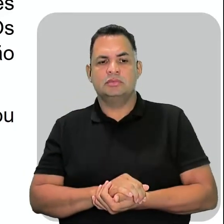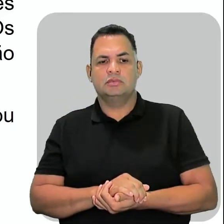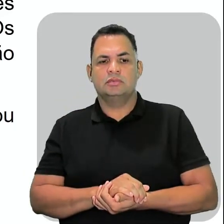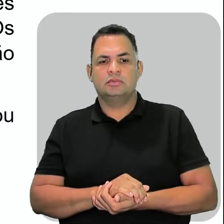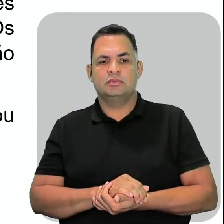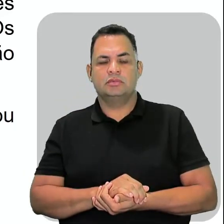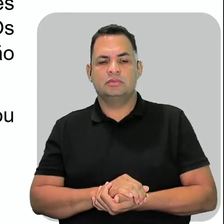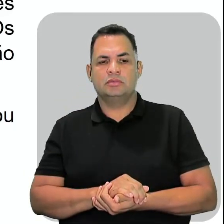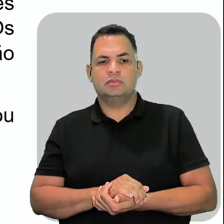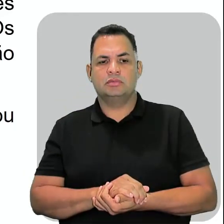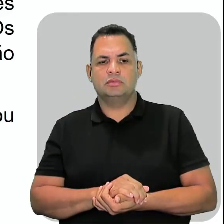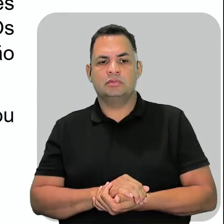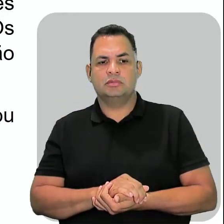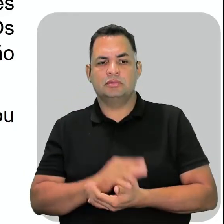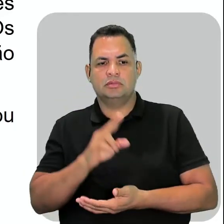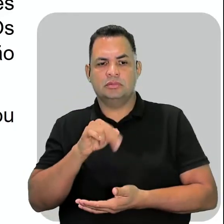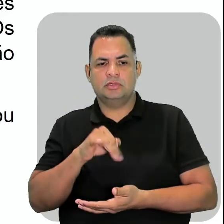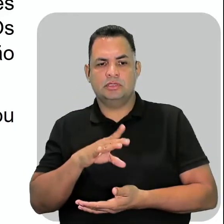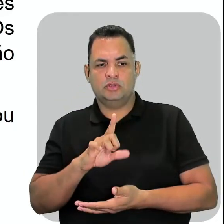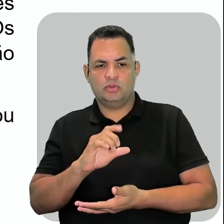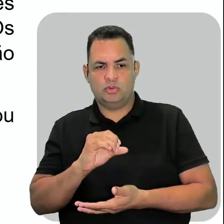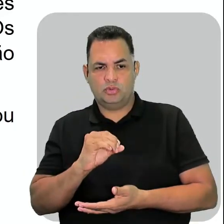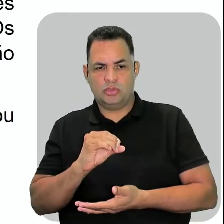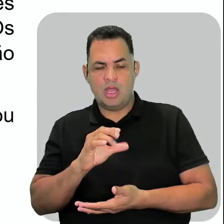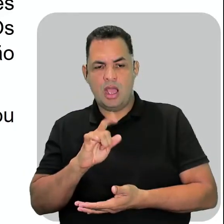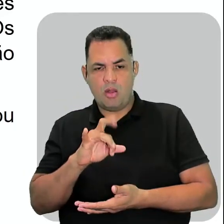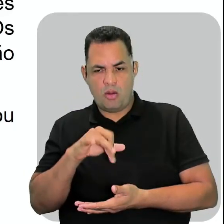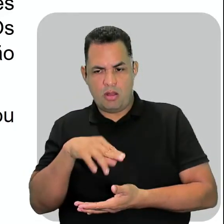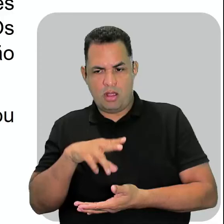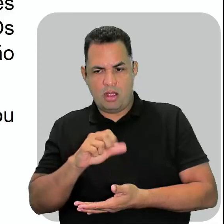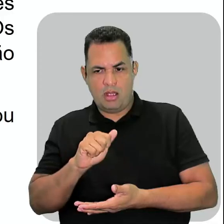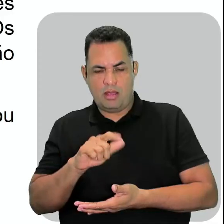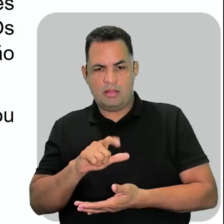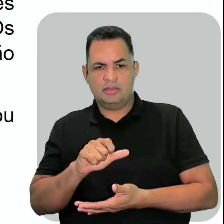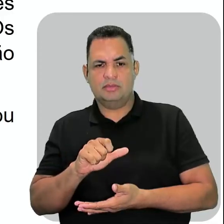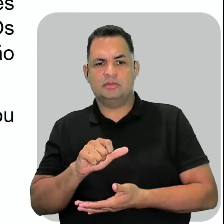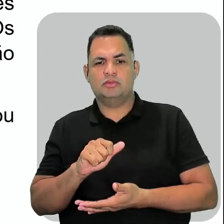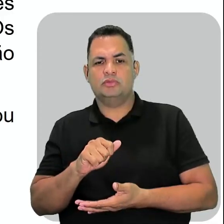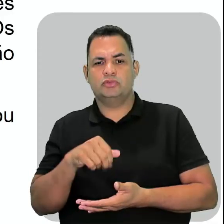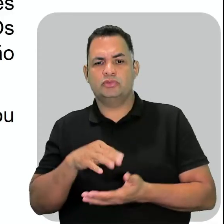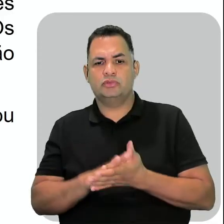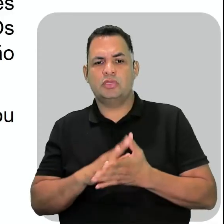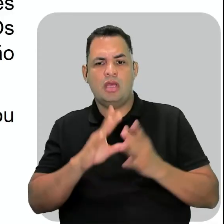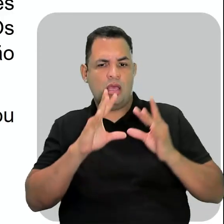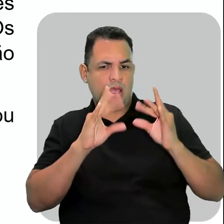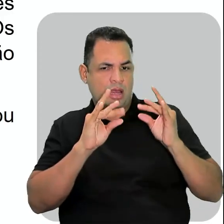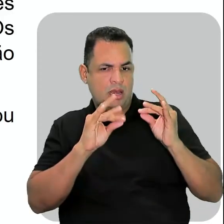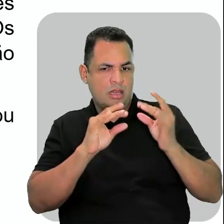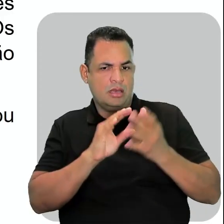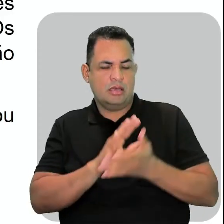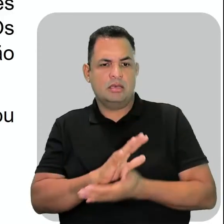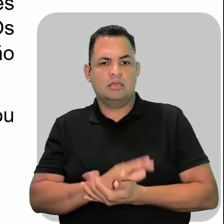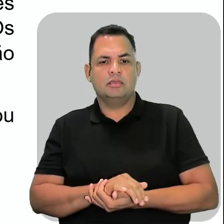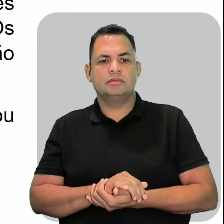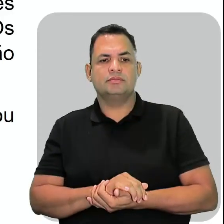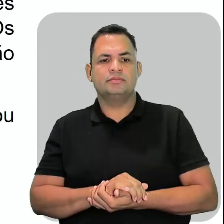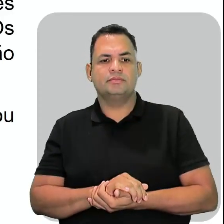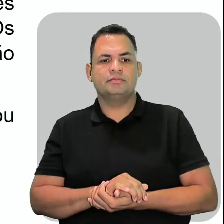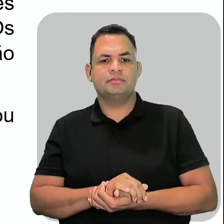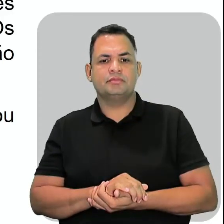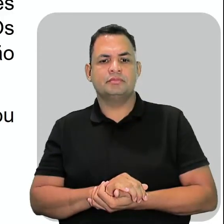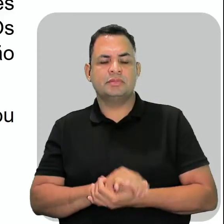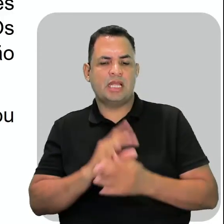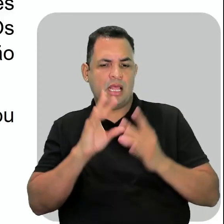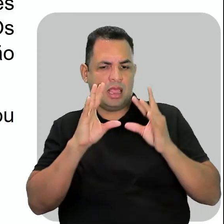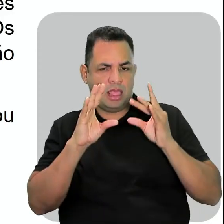aromáticos. Os nitroalcanos, que são os nitros compostos formados com alcanos,